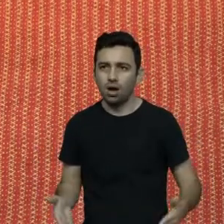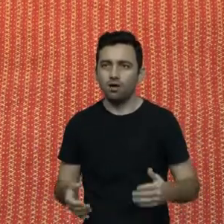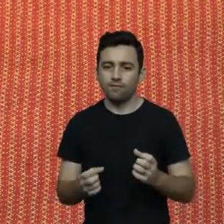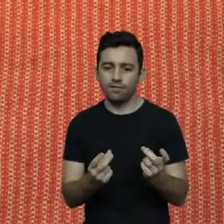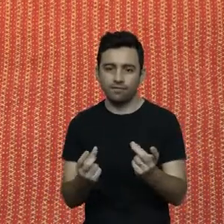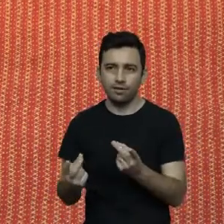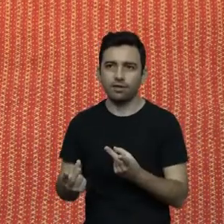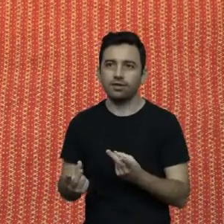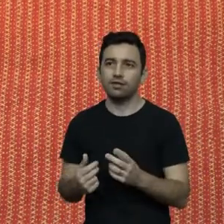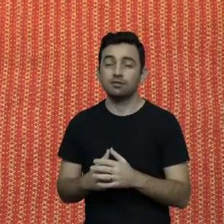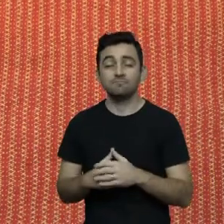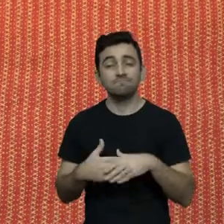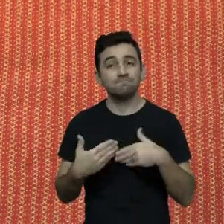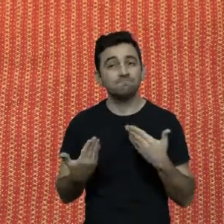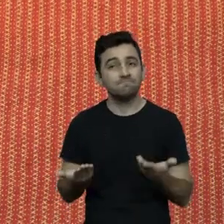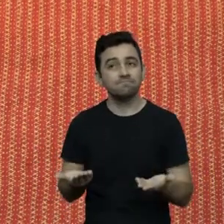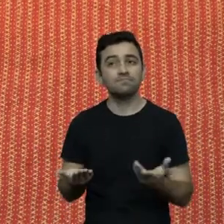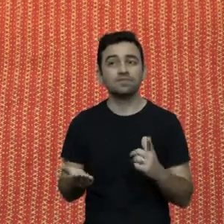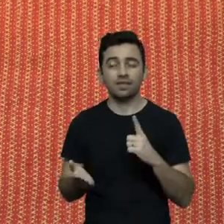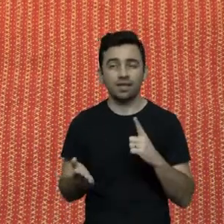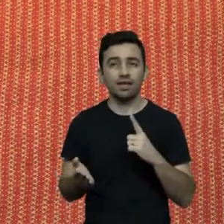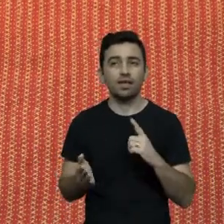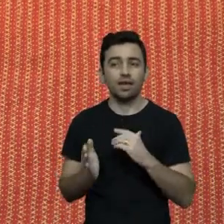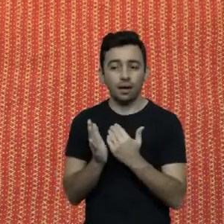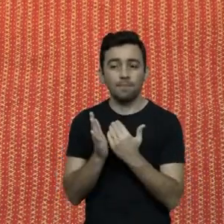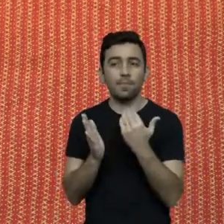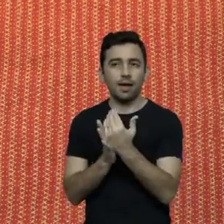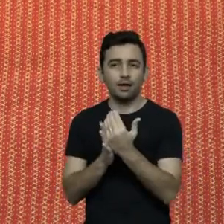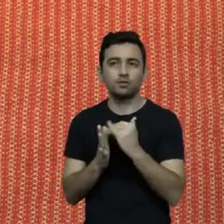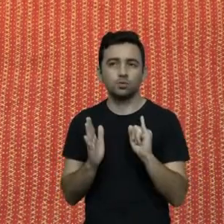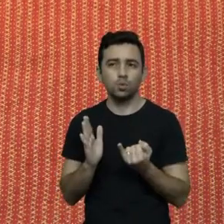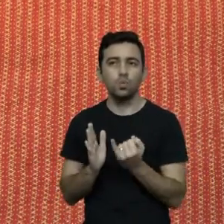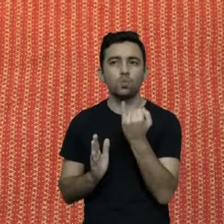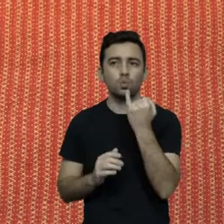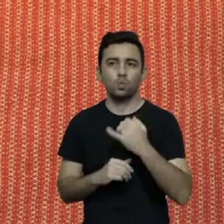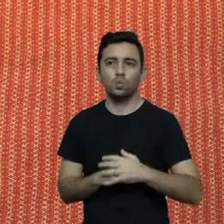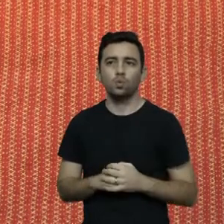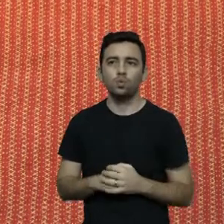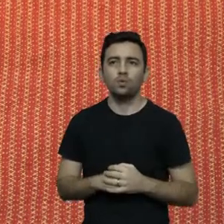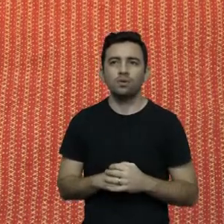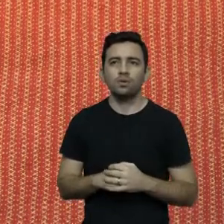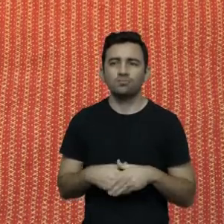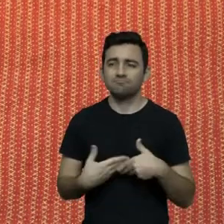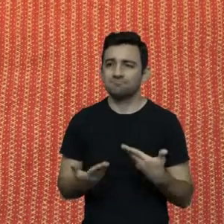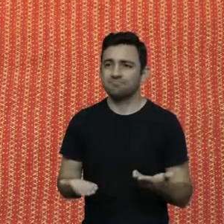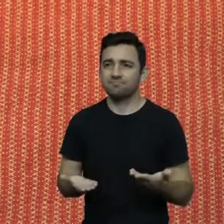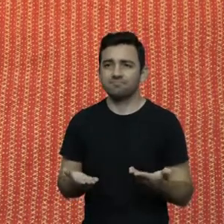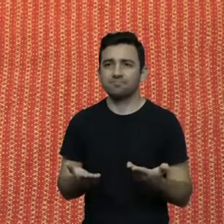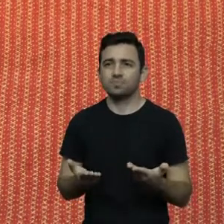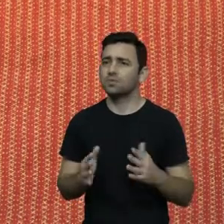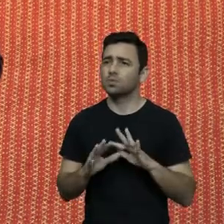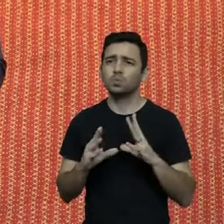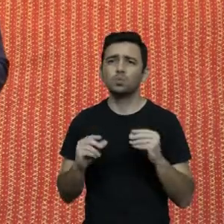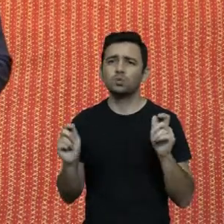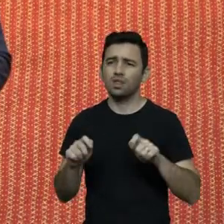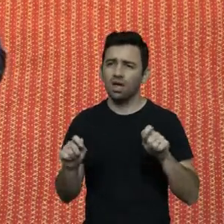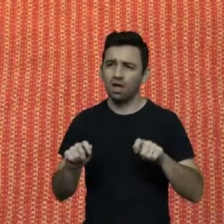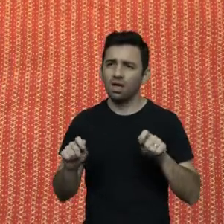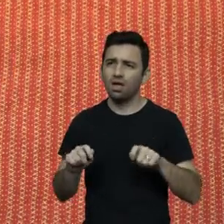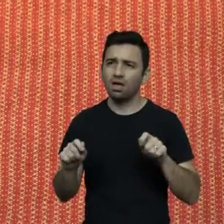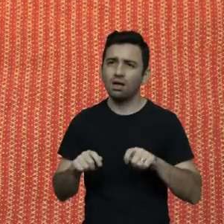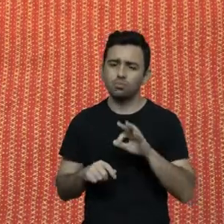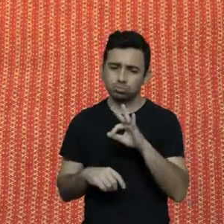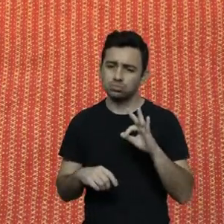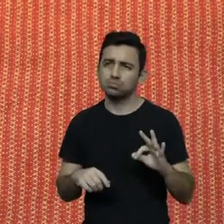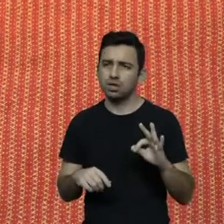margem uma margem de lucro sim o Porém isso é uma margem que todos vão poder trabalhar e o